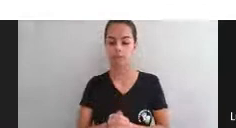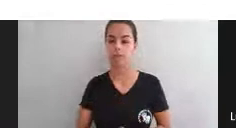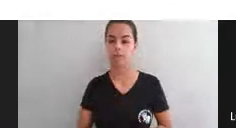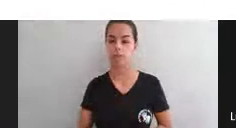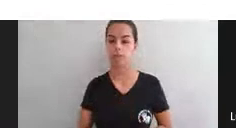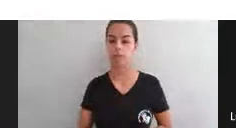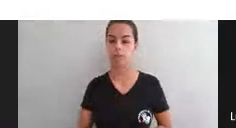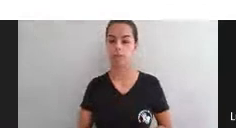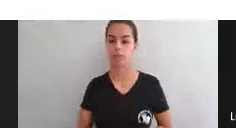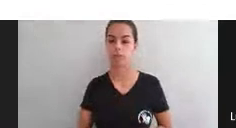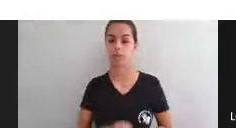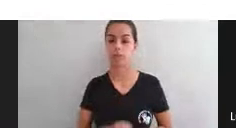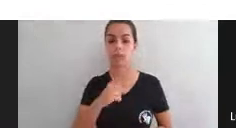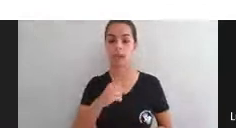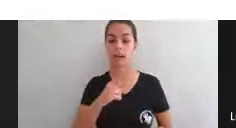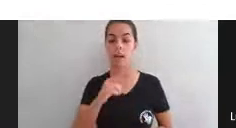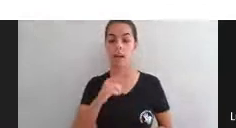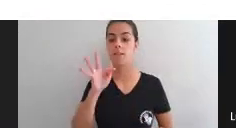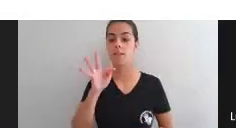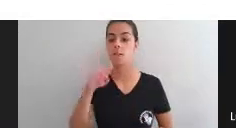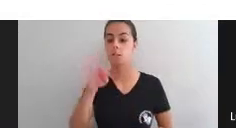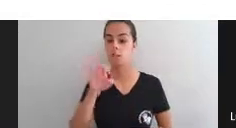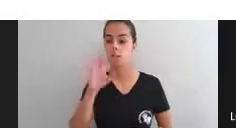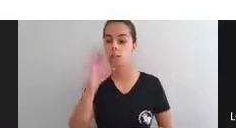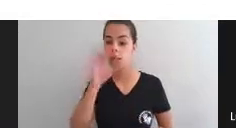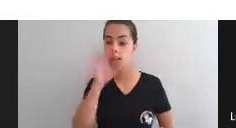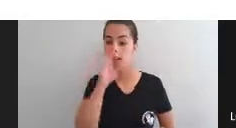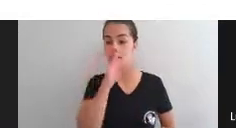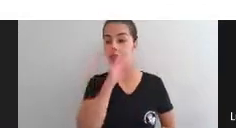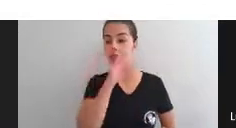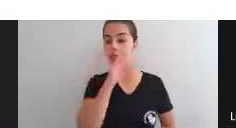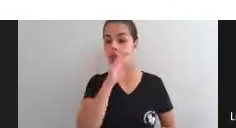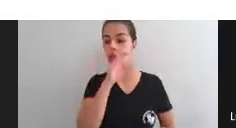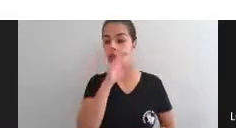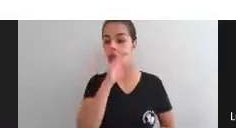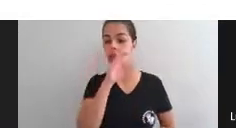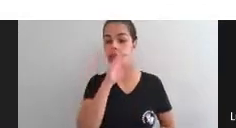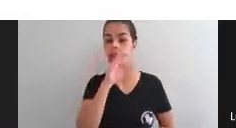que a fonte quente ia,